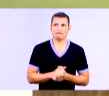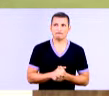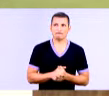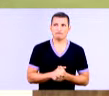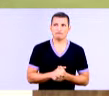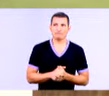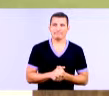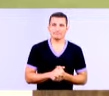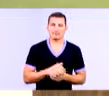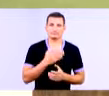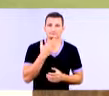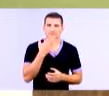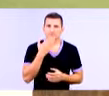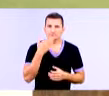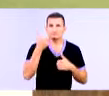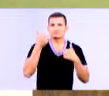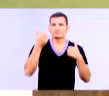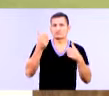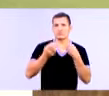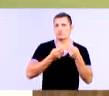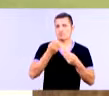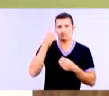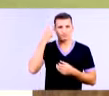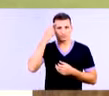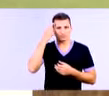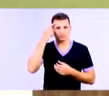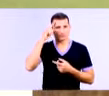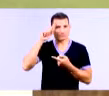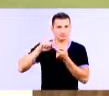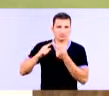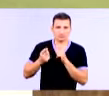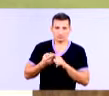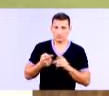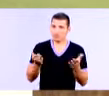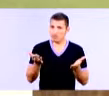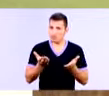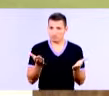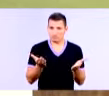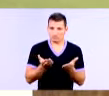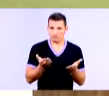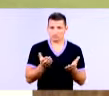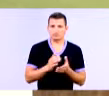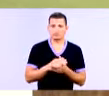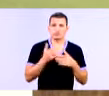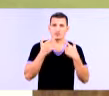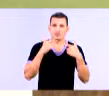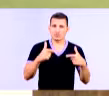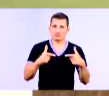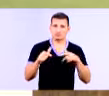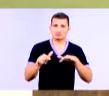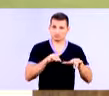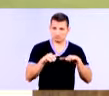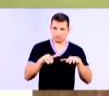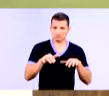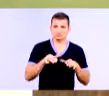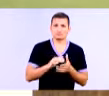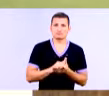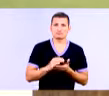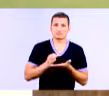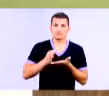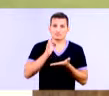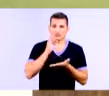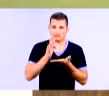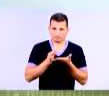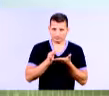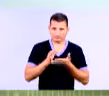construir o pensamento lógico agora através da linguagem de programação Java que vai ser